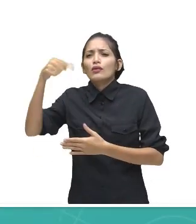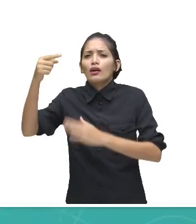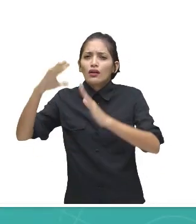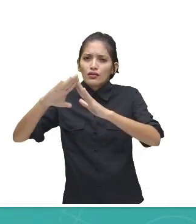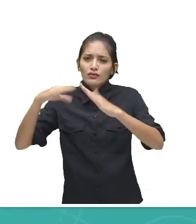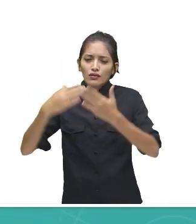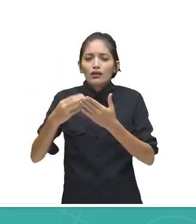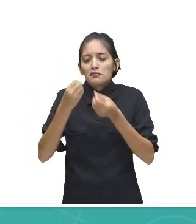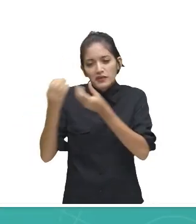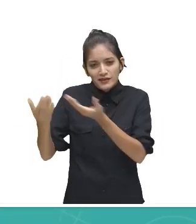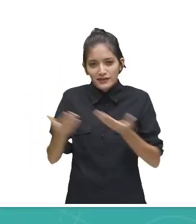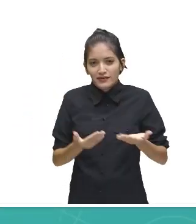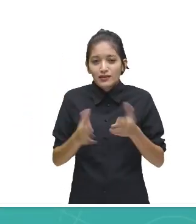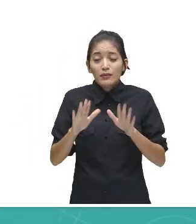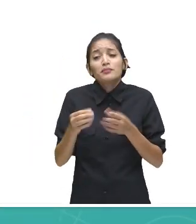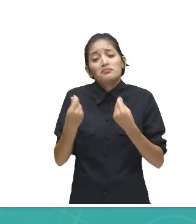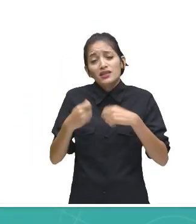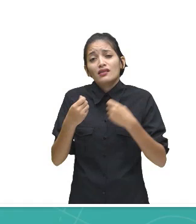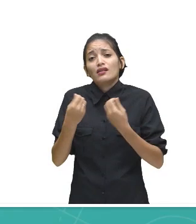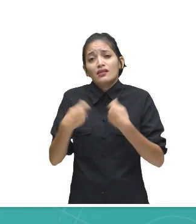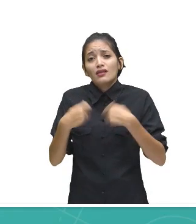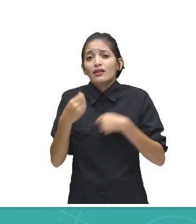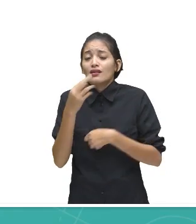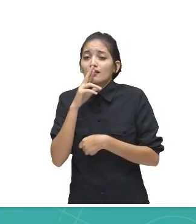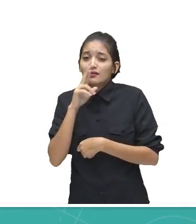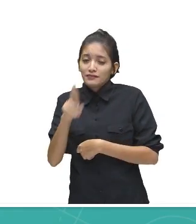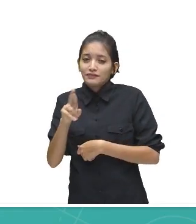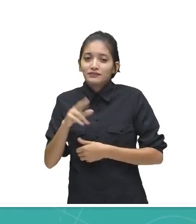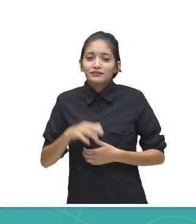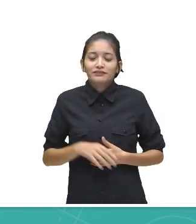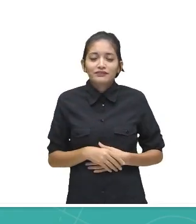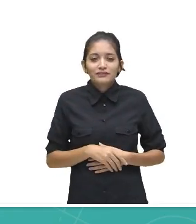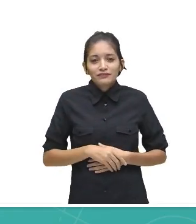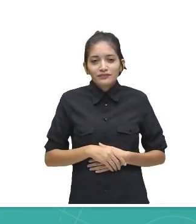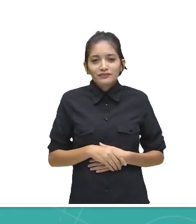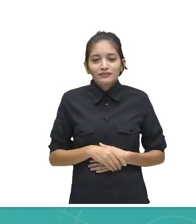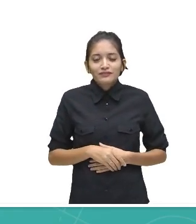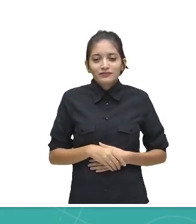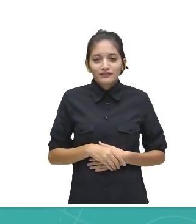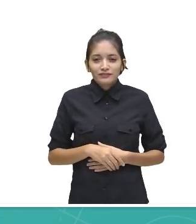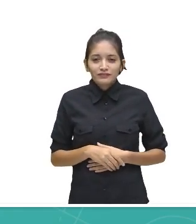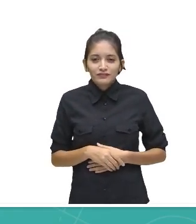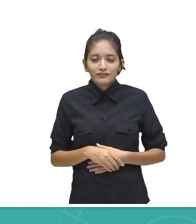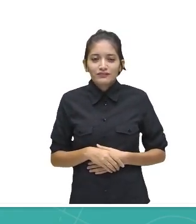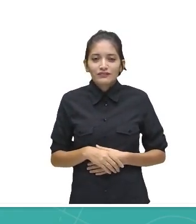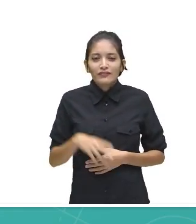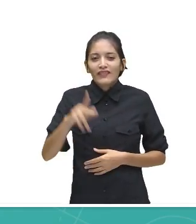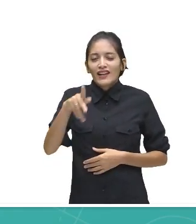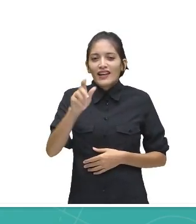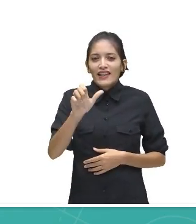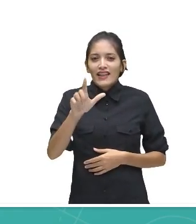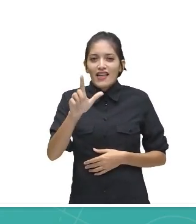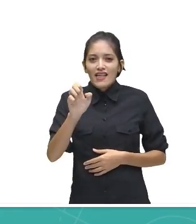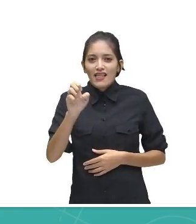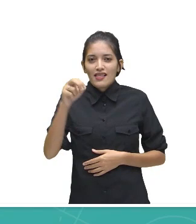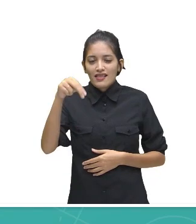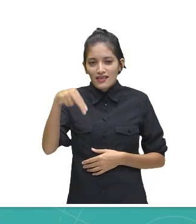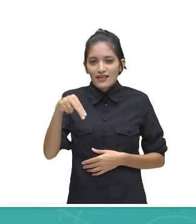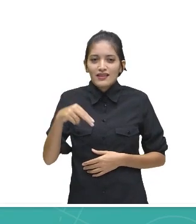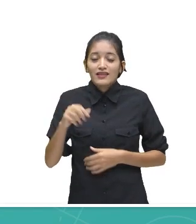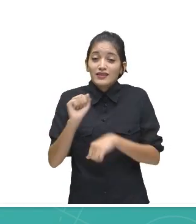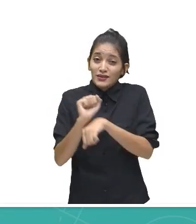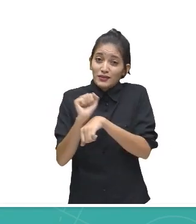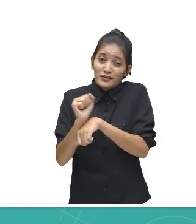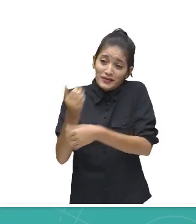bem-vindo. Só que vamos responder, né, Luiz? Né? Igor, vamos responder, Igor. Kellen, boa noite, Kellen, estamos aguardando